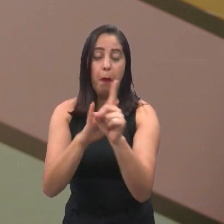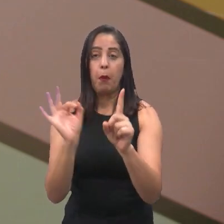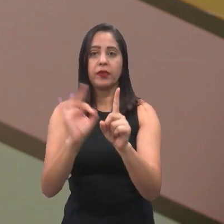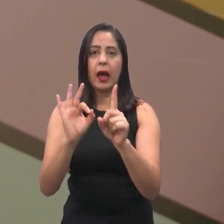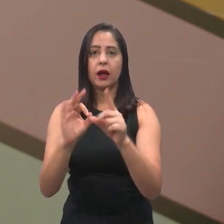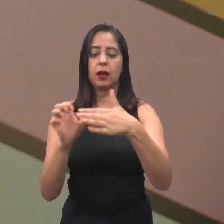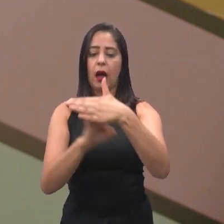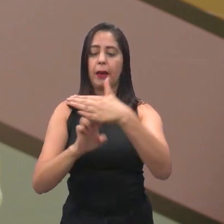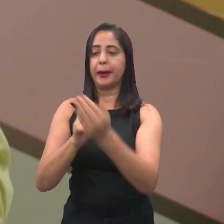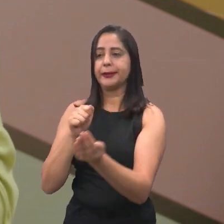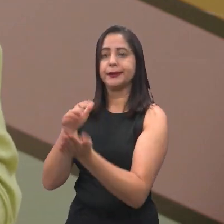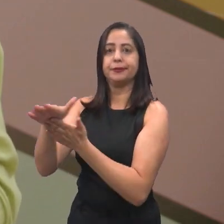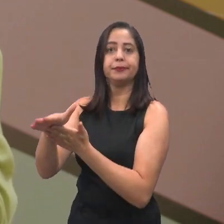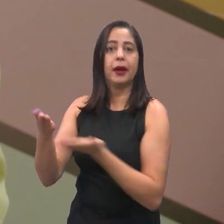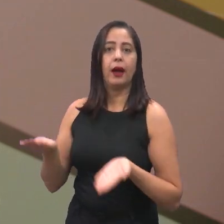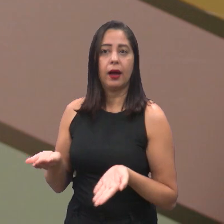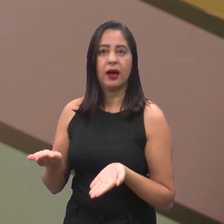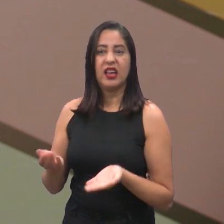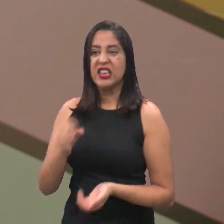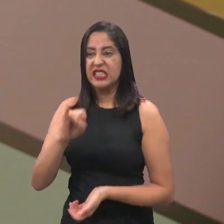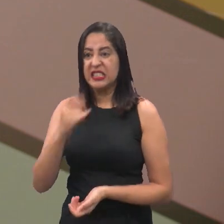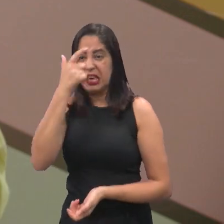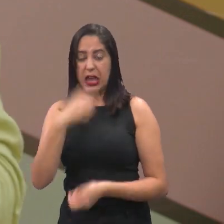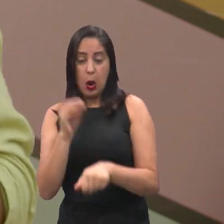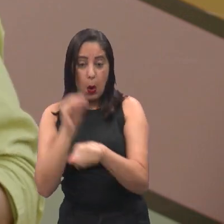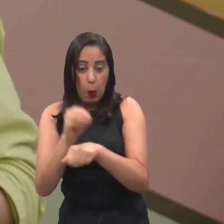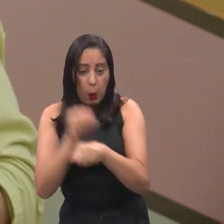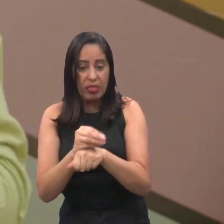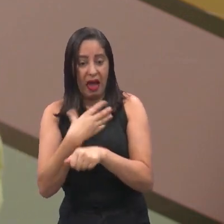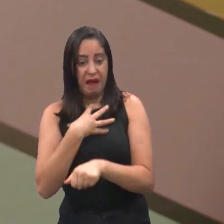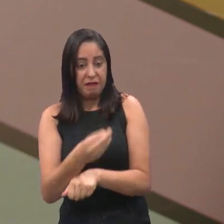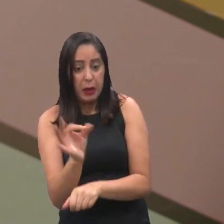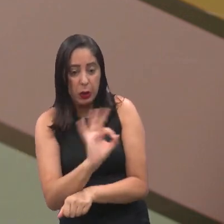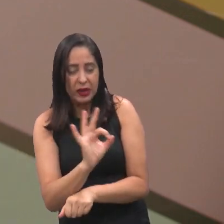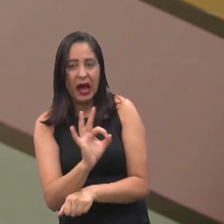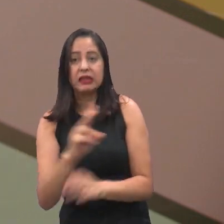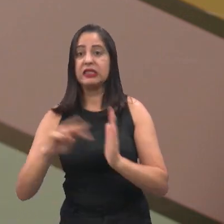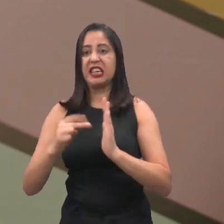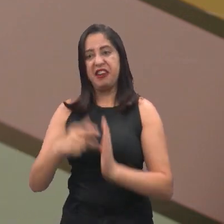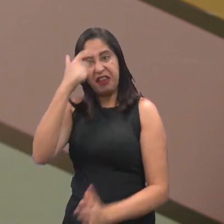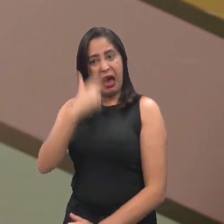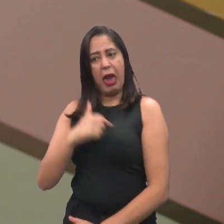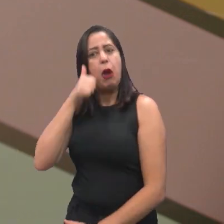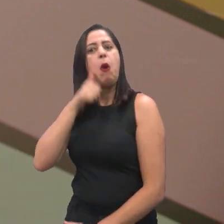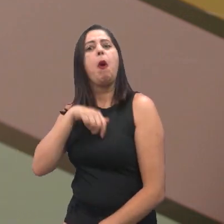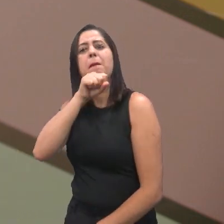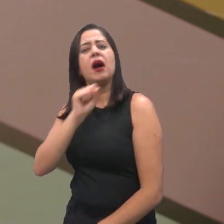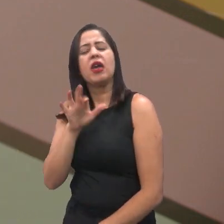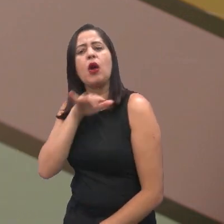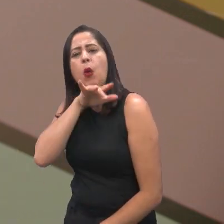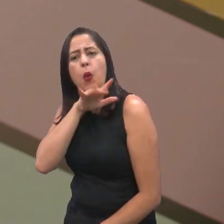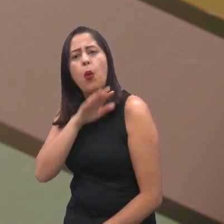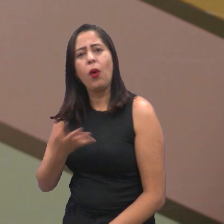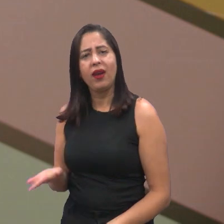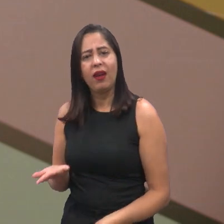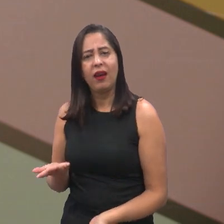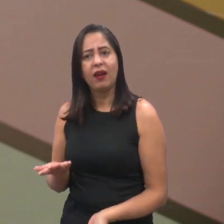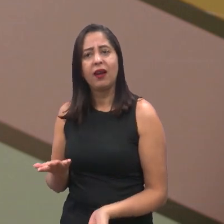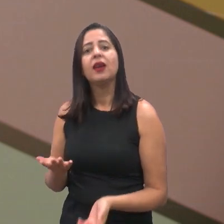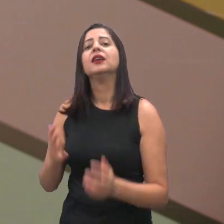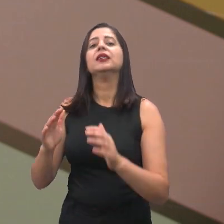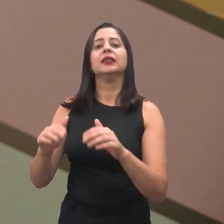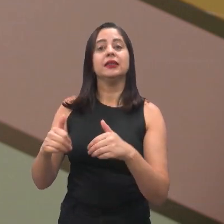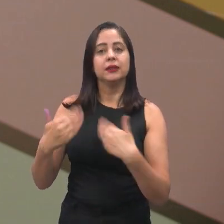expectativas, eu sou considerada uma mãe ruim, eu sou considerada uma esposa negligente, uma amiga afastada, né? Então existe toda